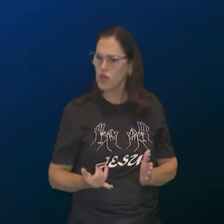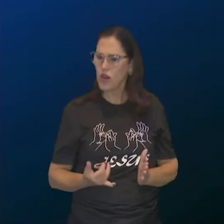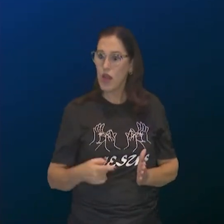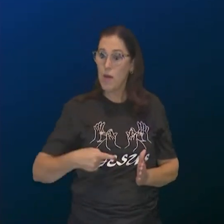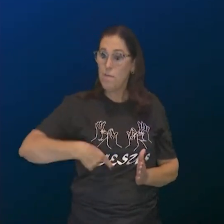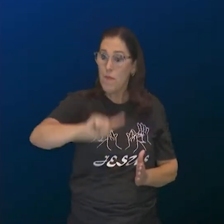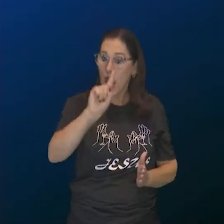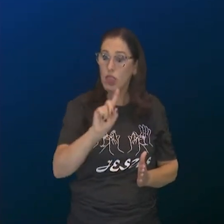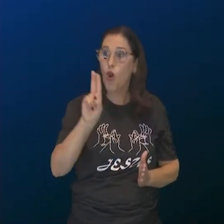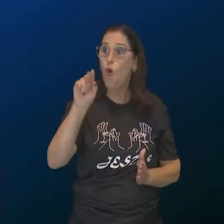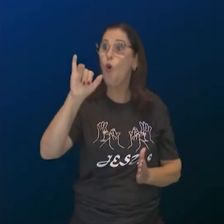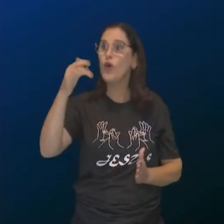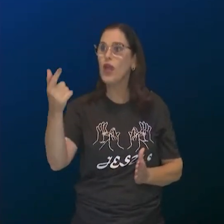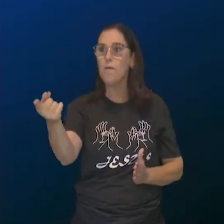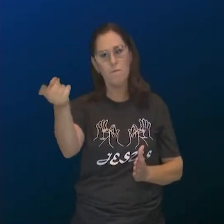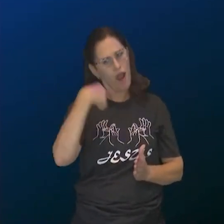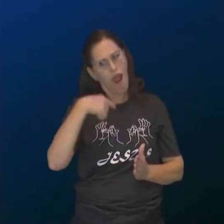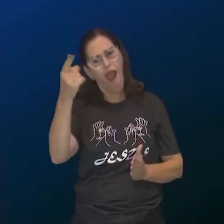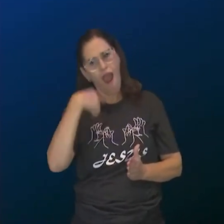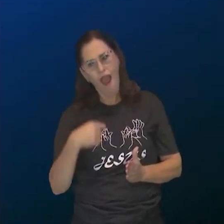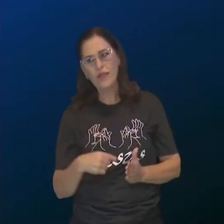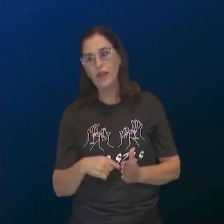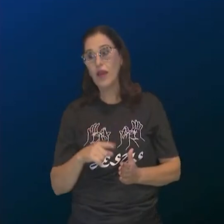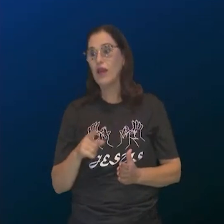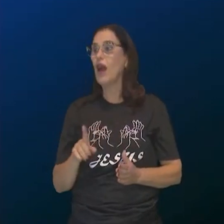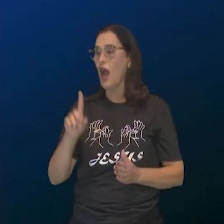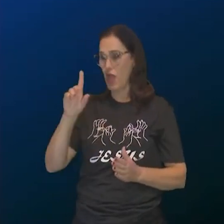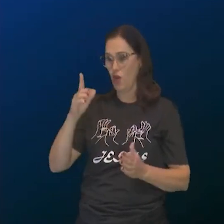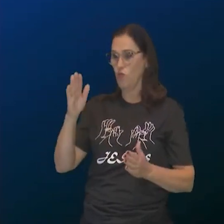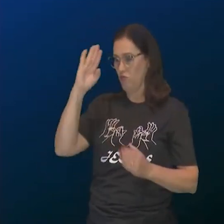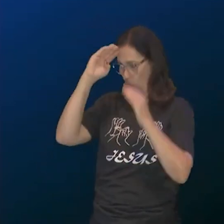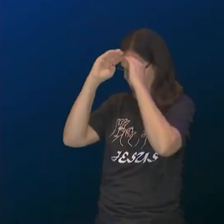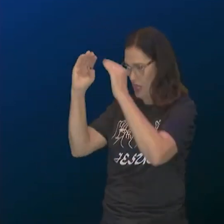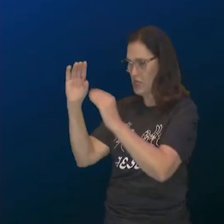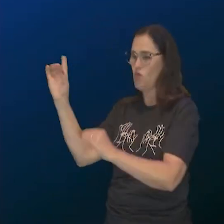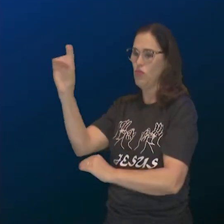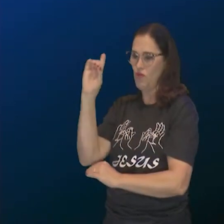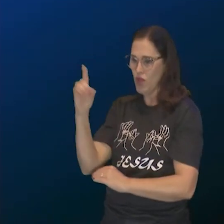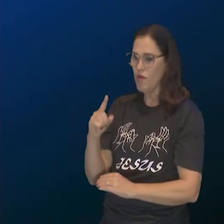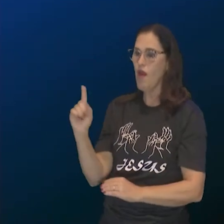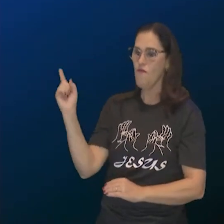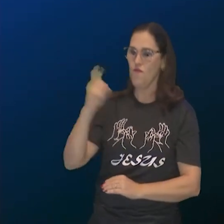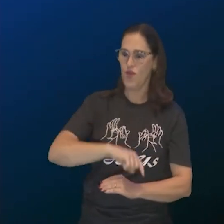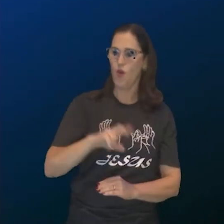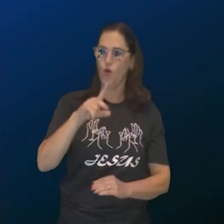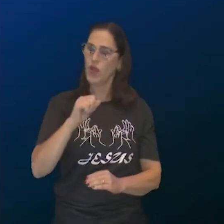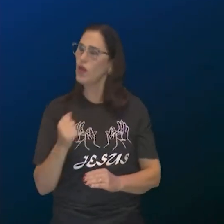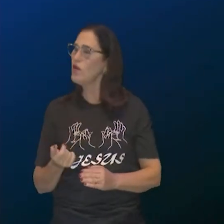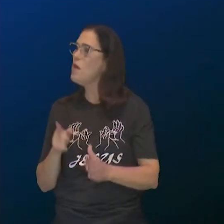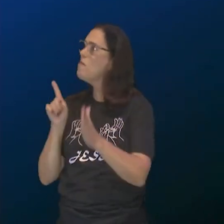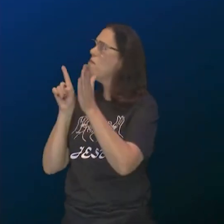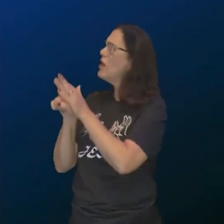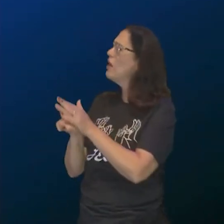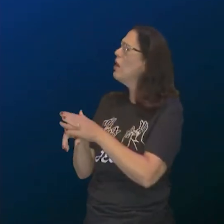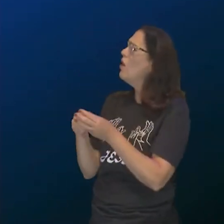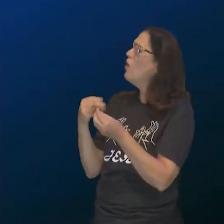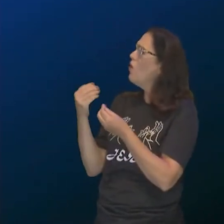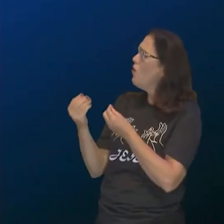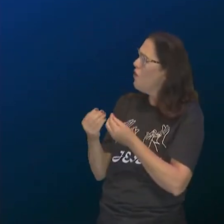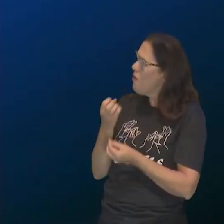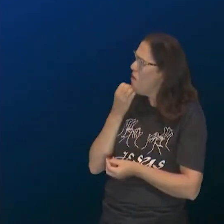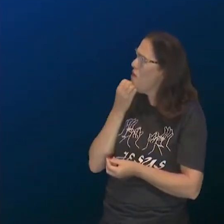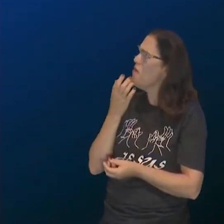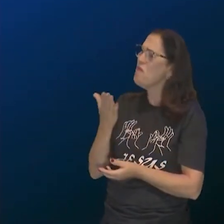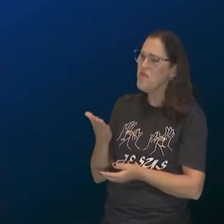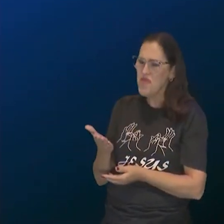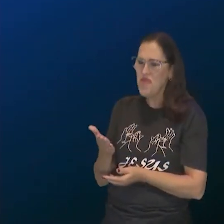dizendo, manda-me Urias o Eteu. E Joabe enviou Urias a Davi. E vindo, pois, Urias a Davi, perguntou como passava